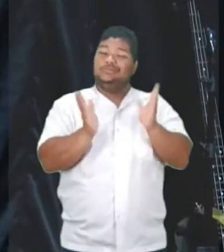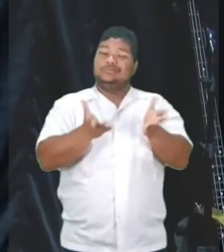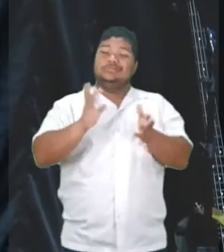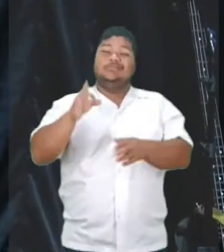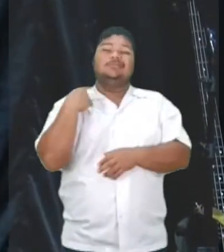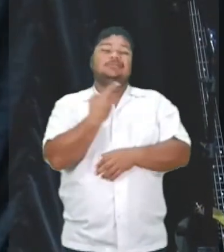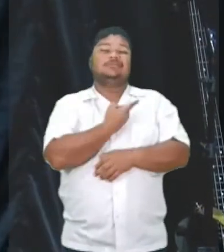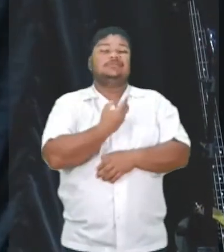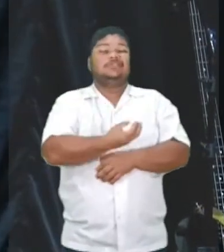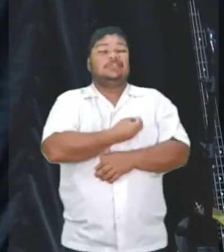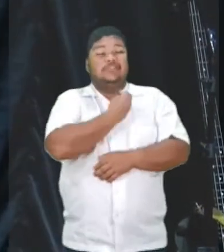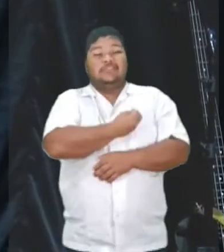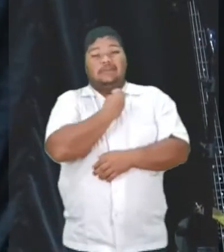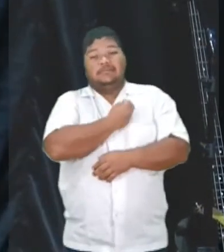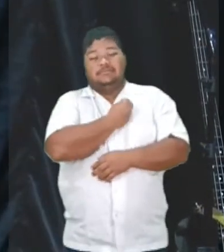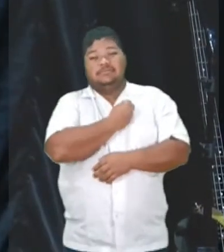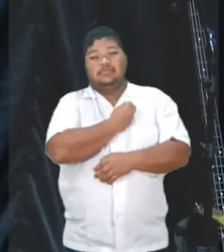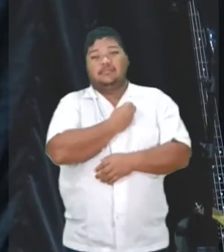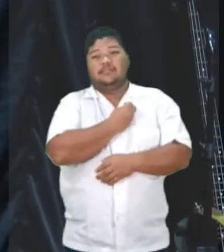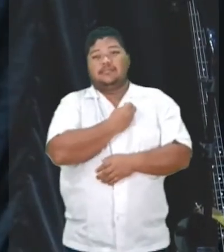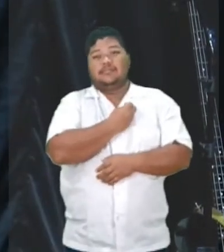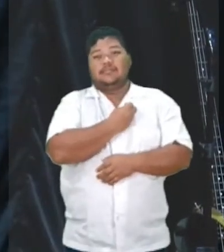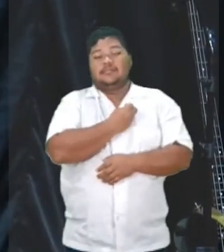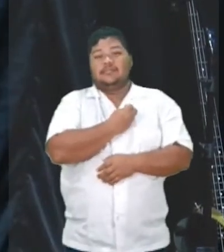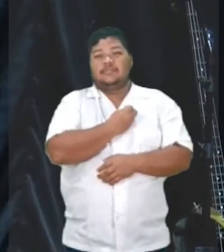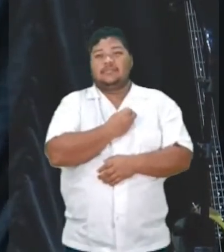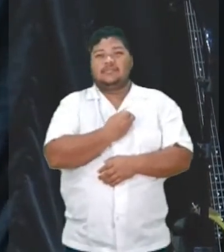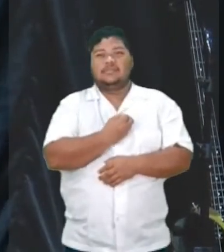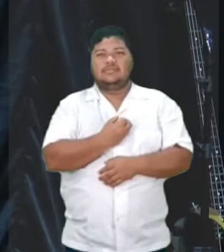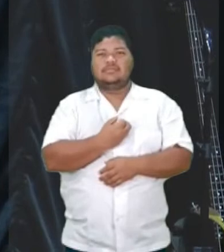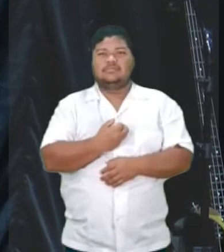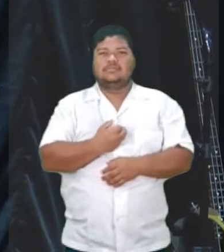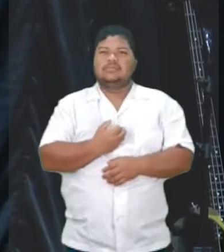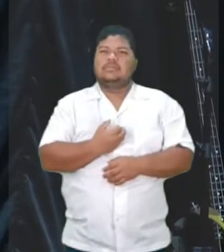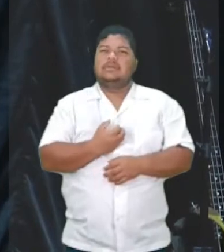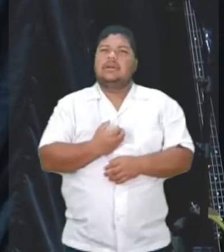mundo onde a globalização